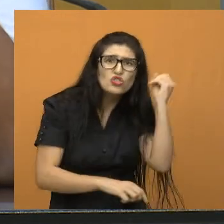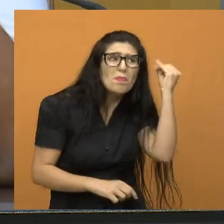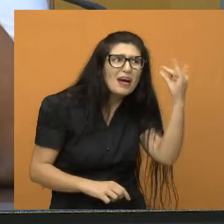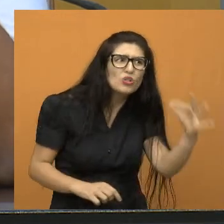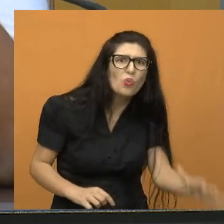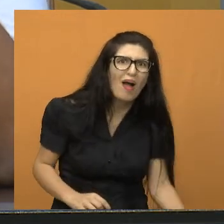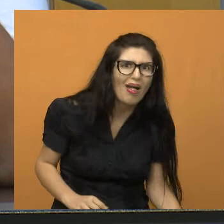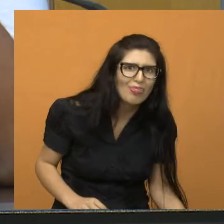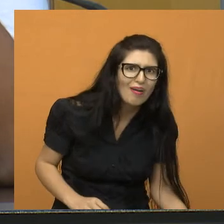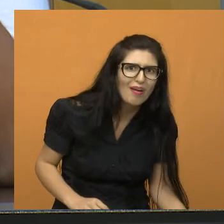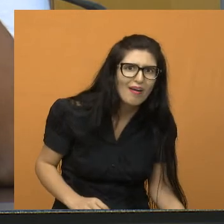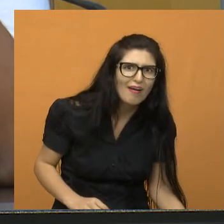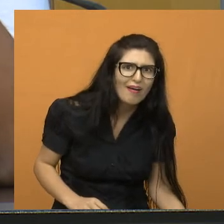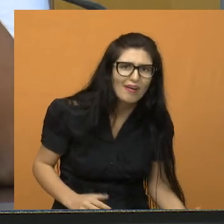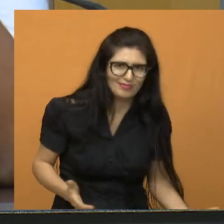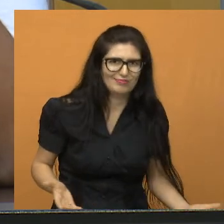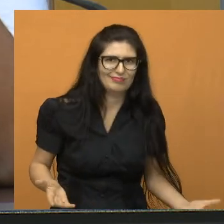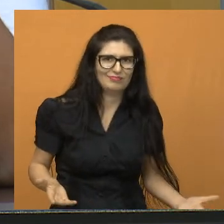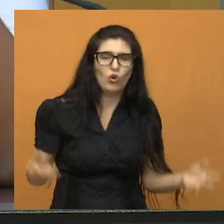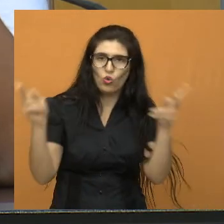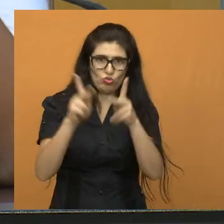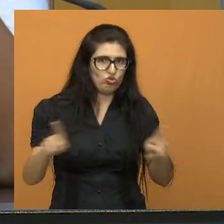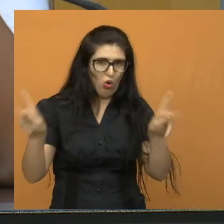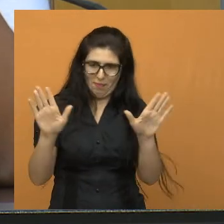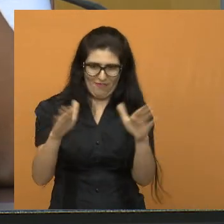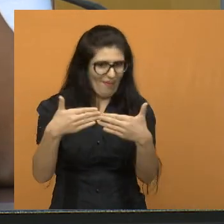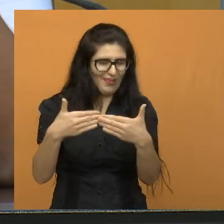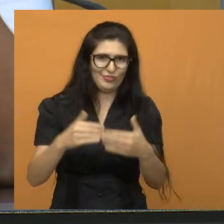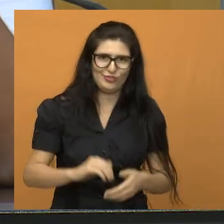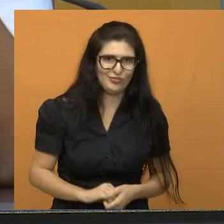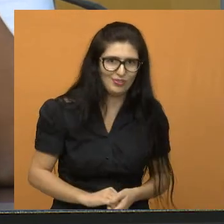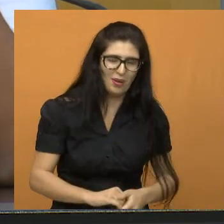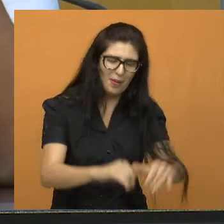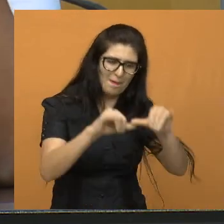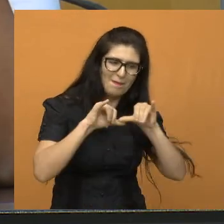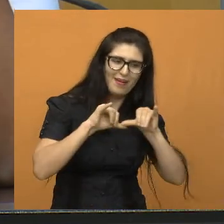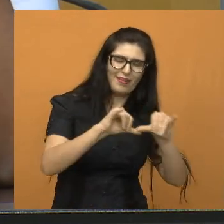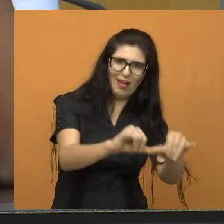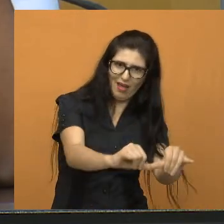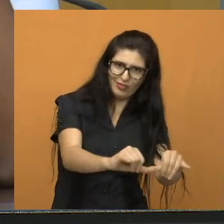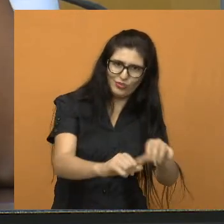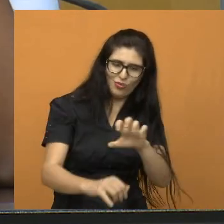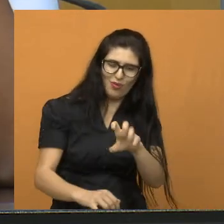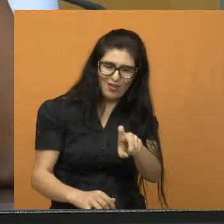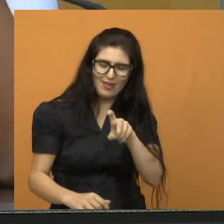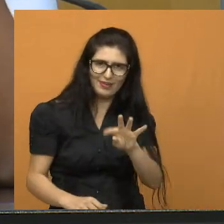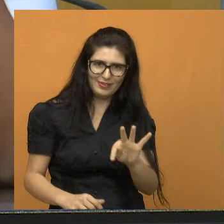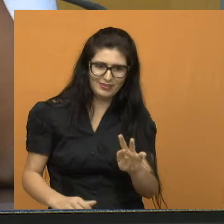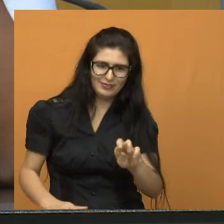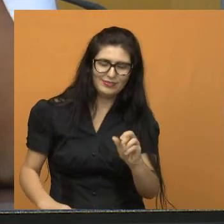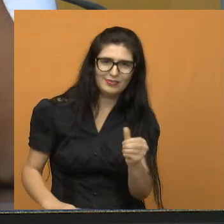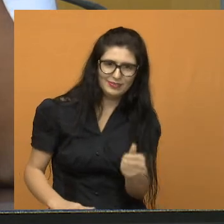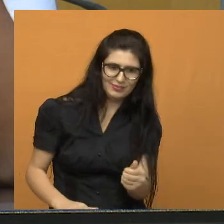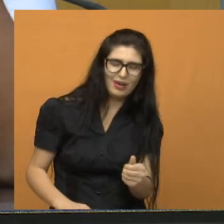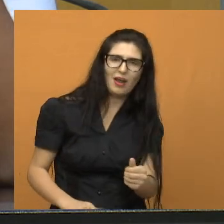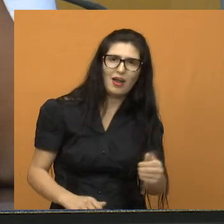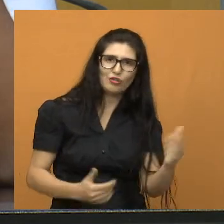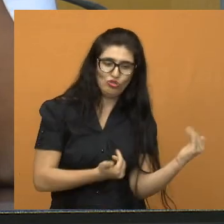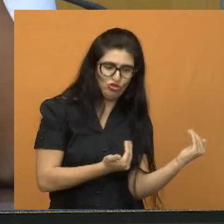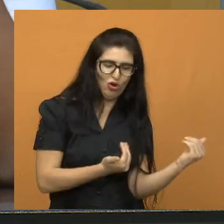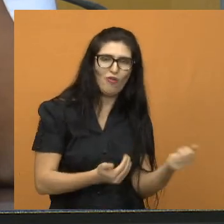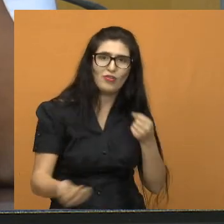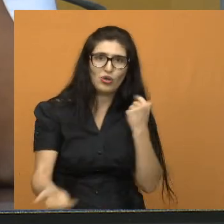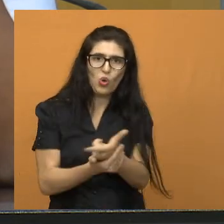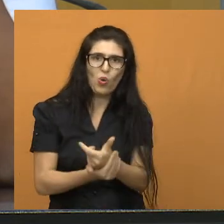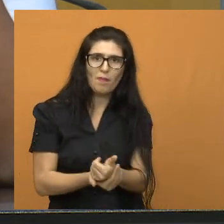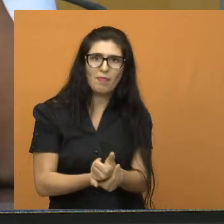não deixa entrar. Aí vai para os extra da vida, enche a cara, apronta, e aí fica toda a sociedade